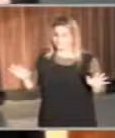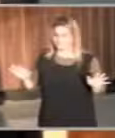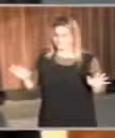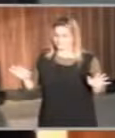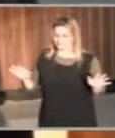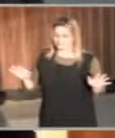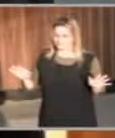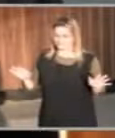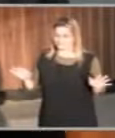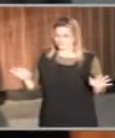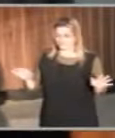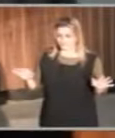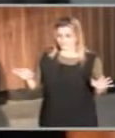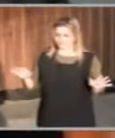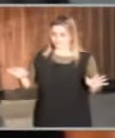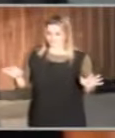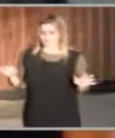não é esse o problema